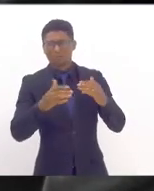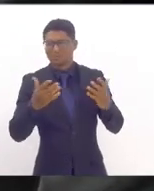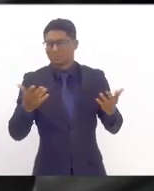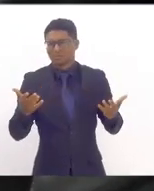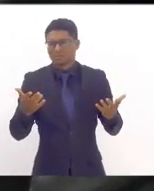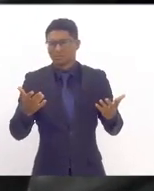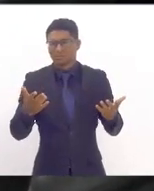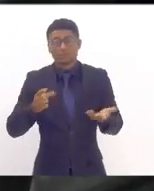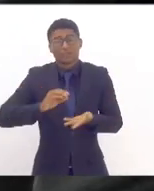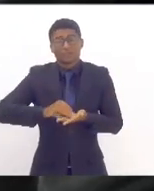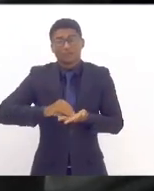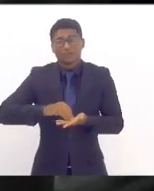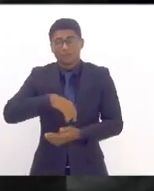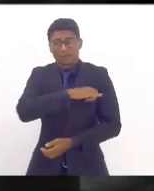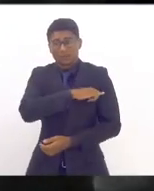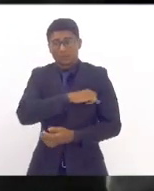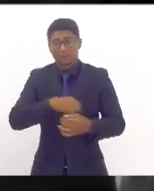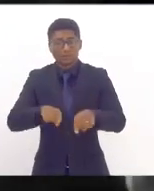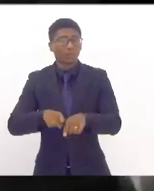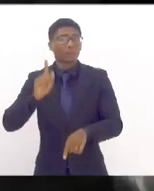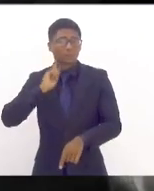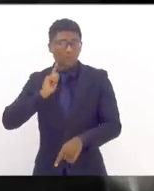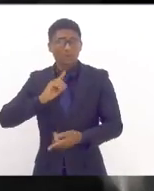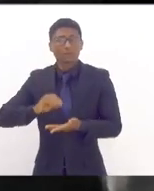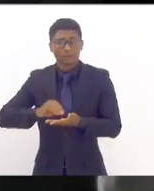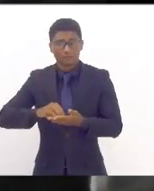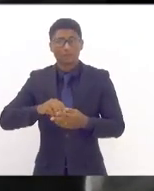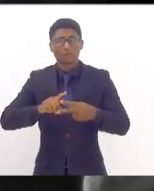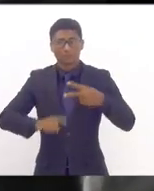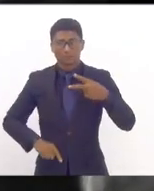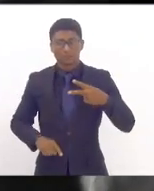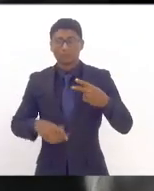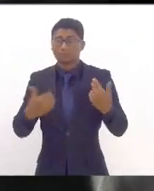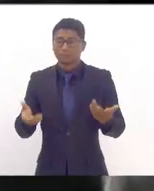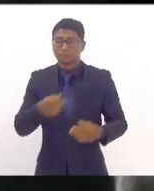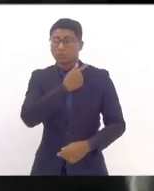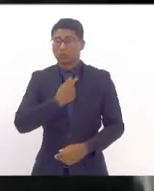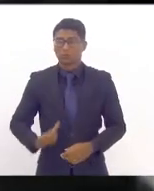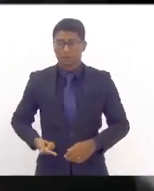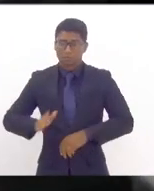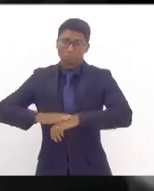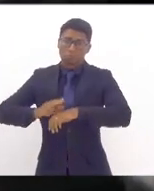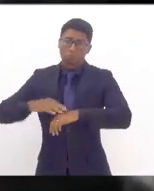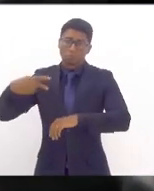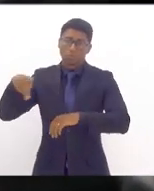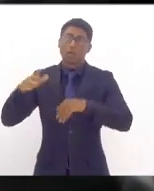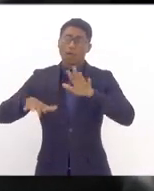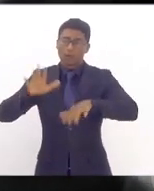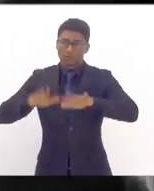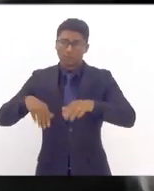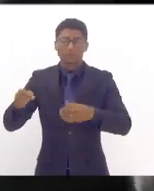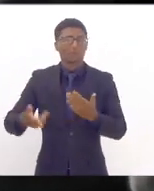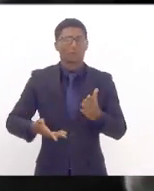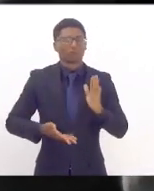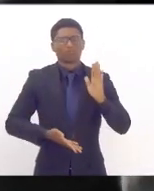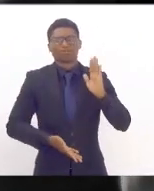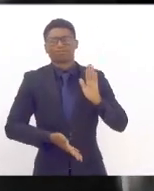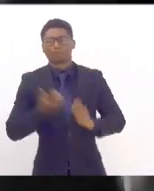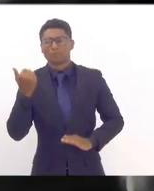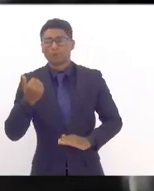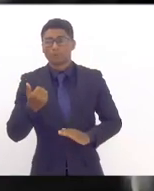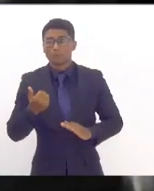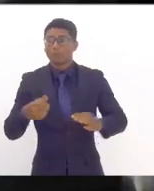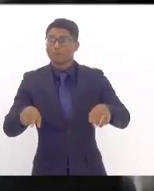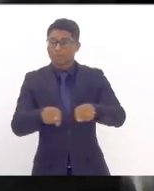então qualquer momento essa resolução pode ser revogada tanto pelo ainda do governo quanto logo na tradição no dia primeiro de janeiro a gente